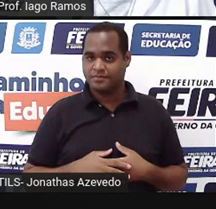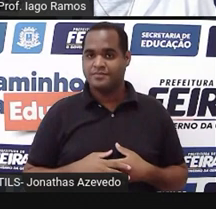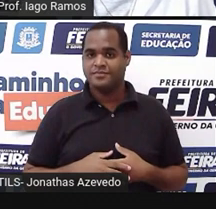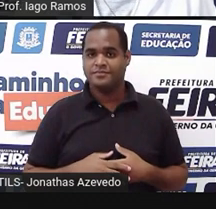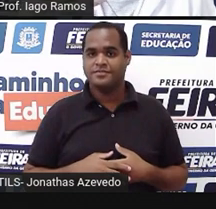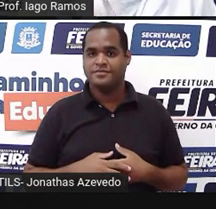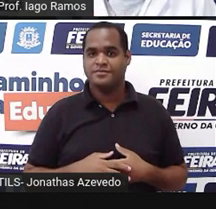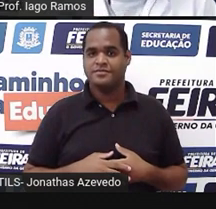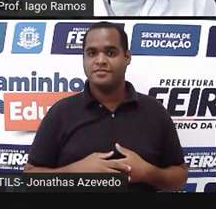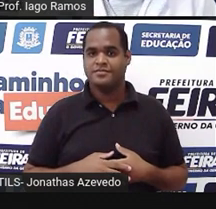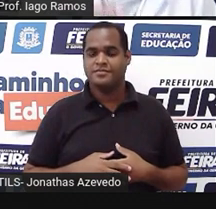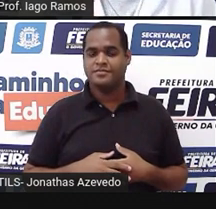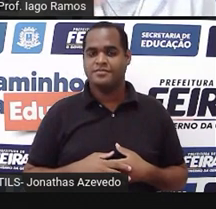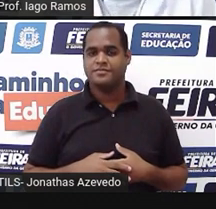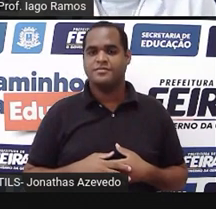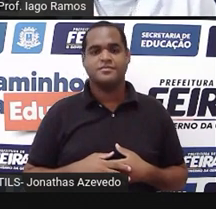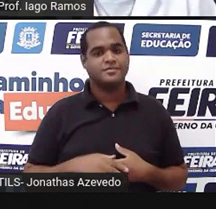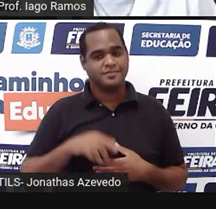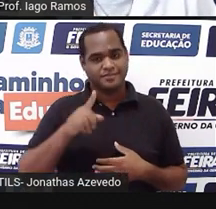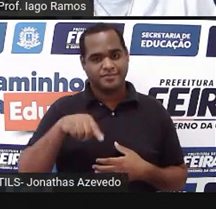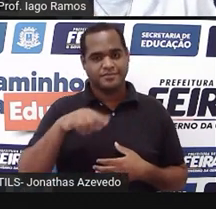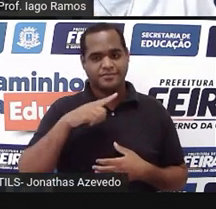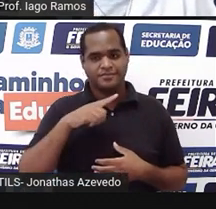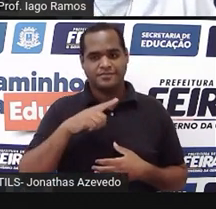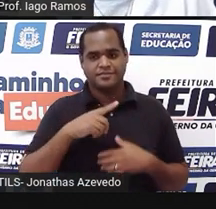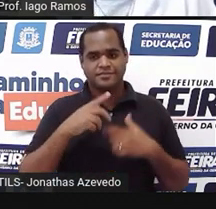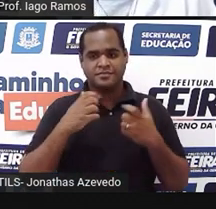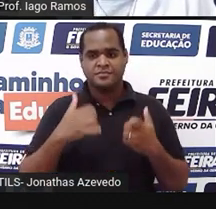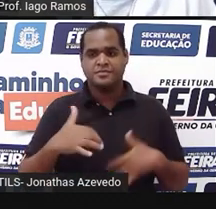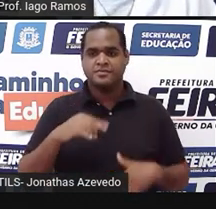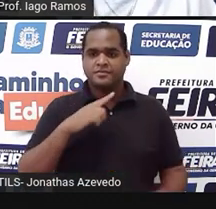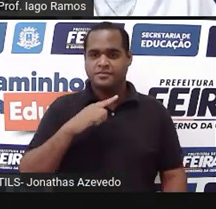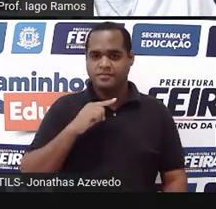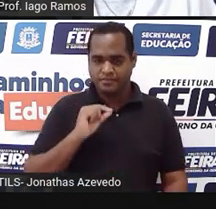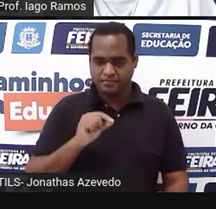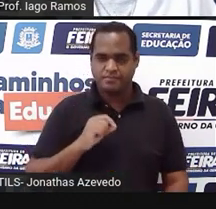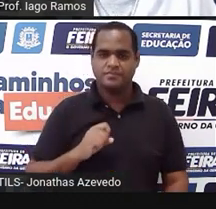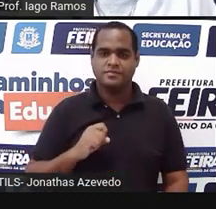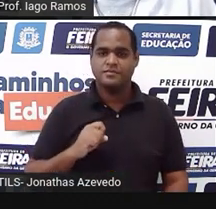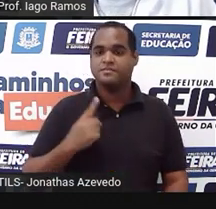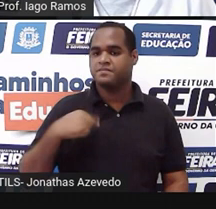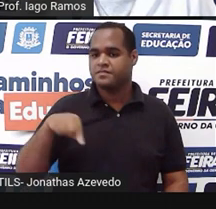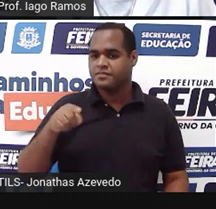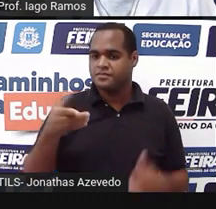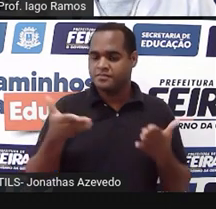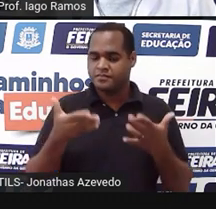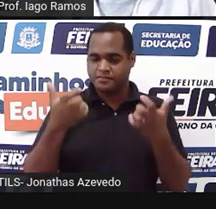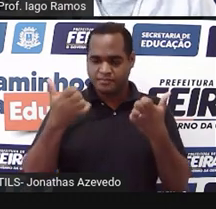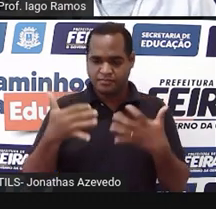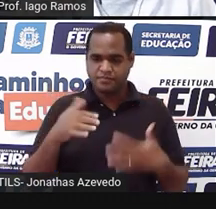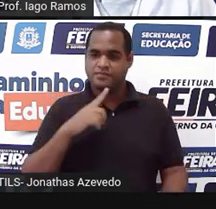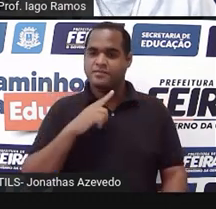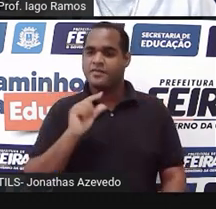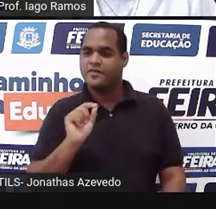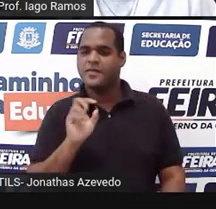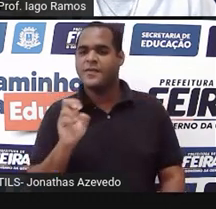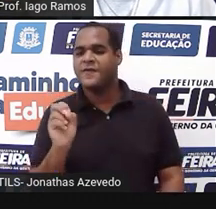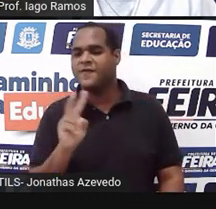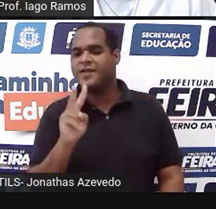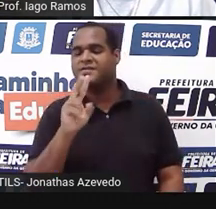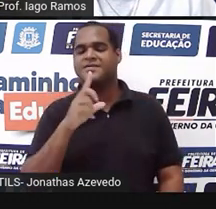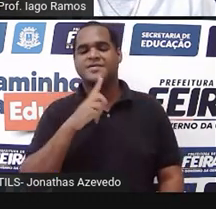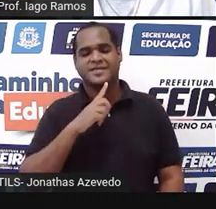triângulos e o passo 3 somar as áreas dos triângulos a gente vai fazer isso com aqueles valores